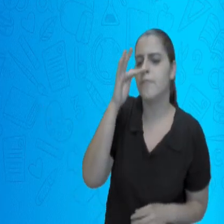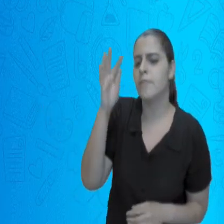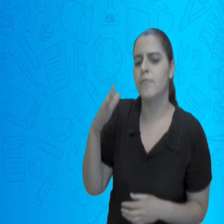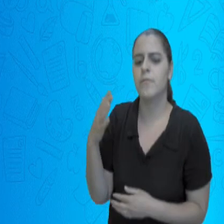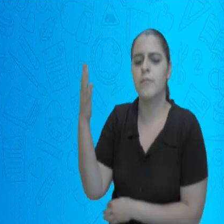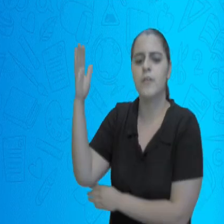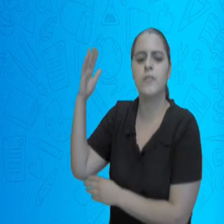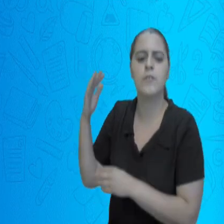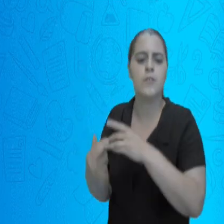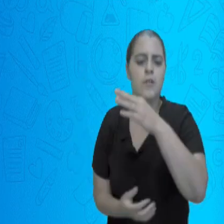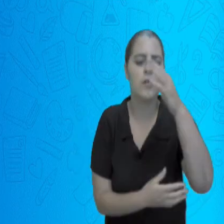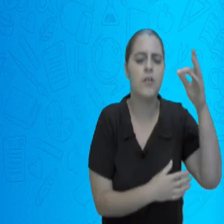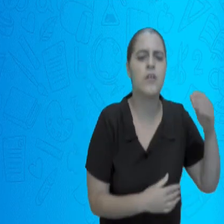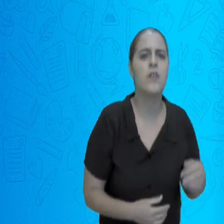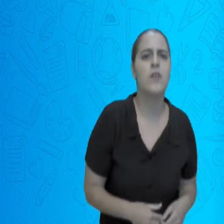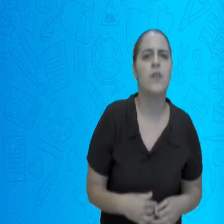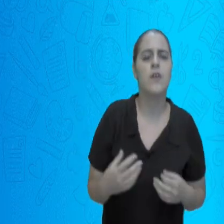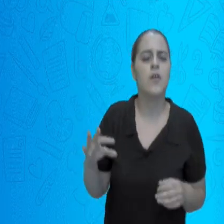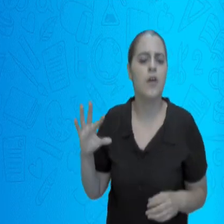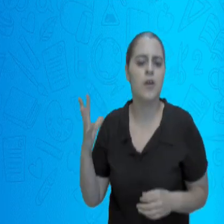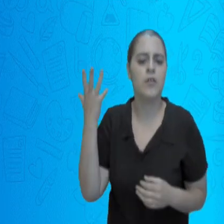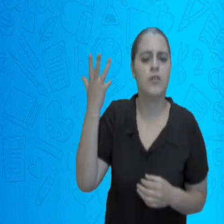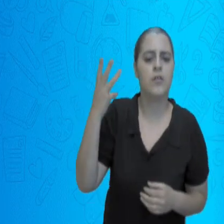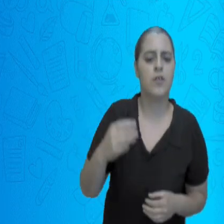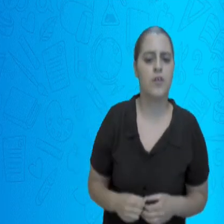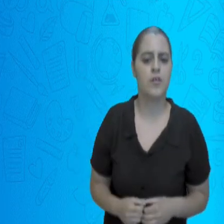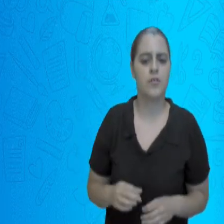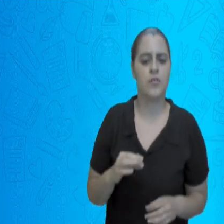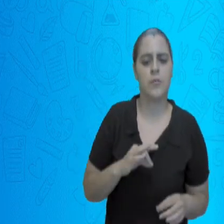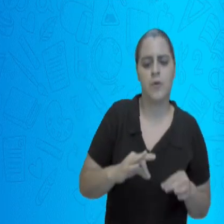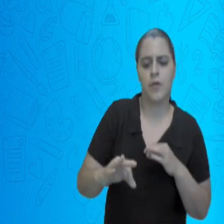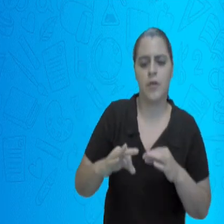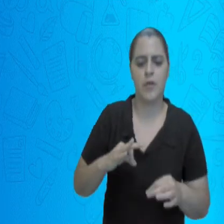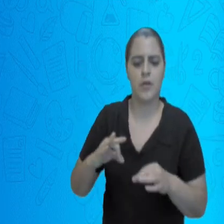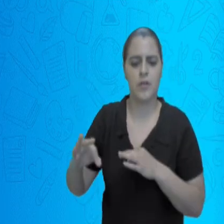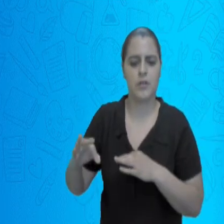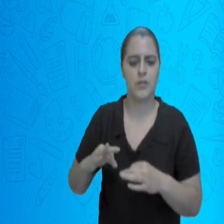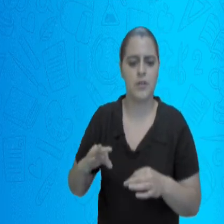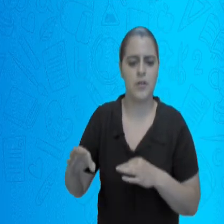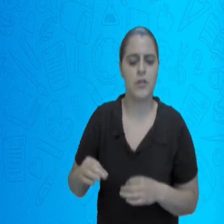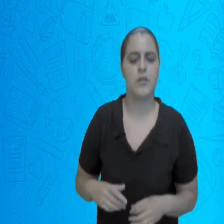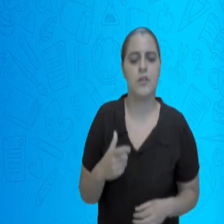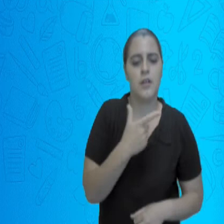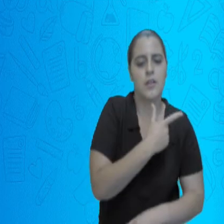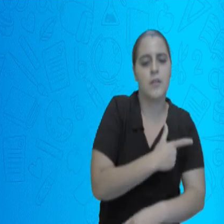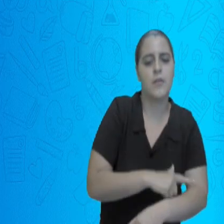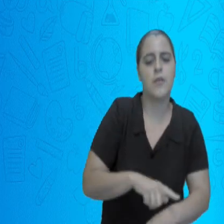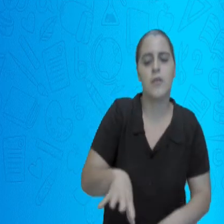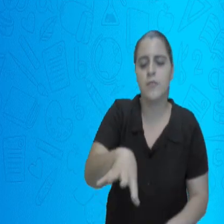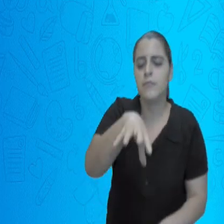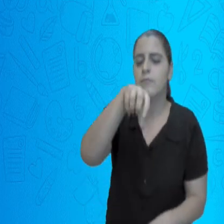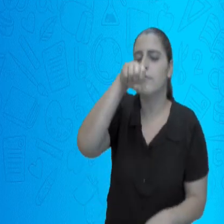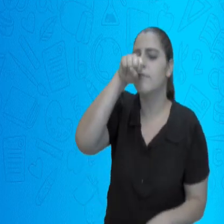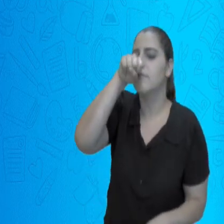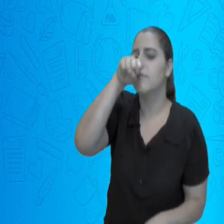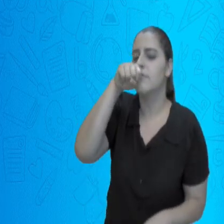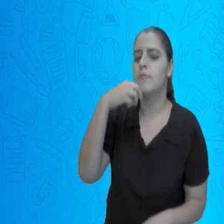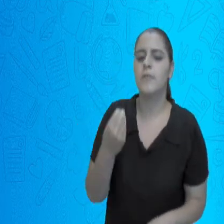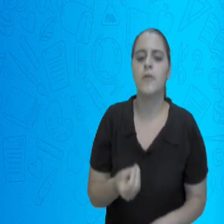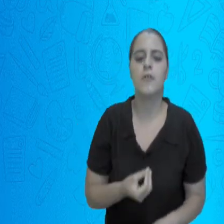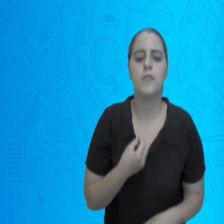acontece essa troca gasosa, essa organização da limpeza do ar que nós estamos